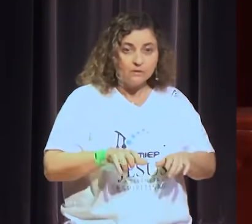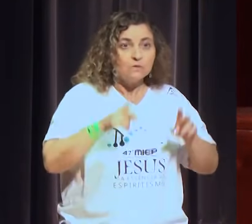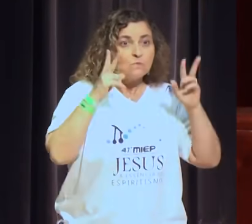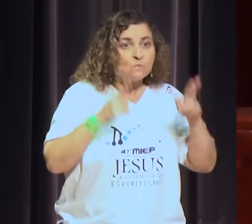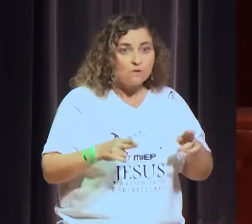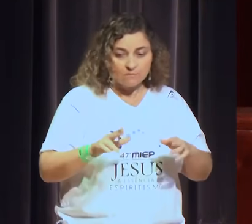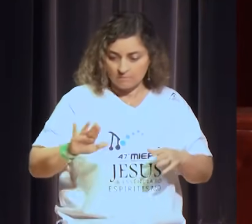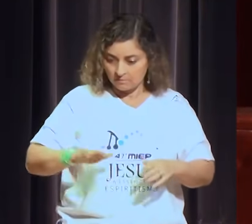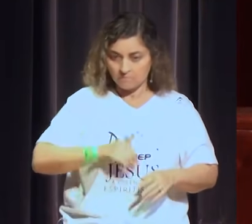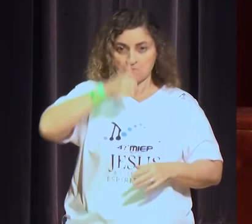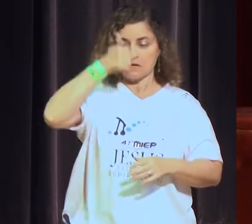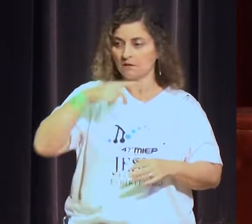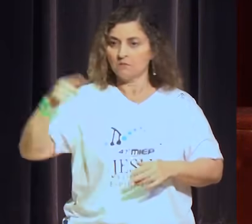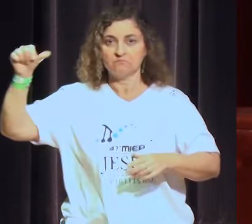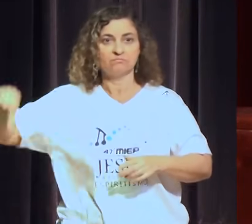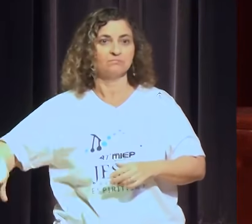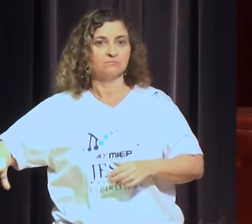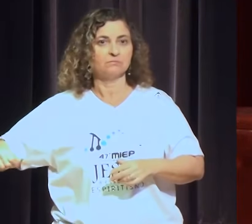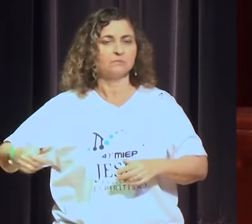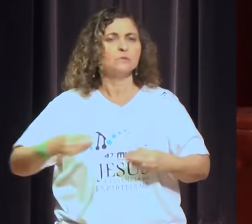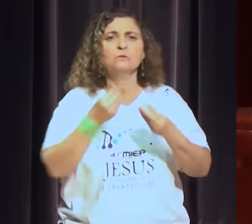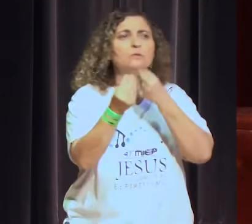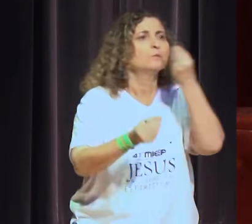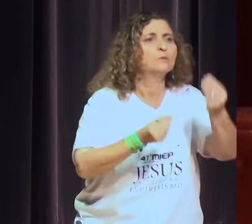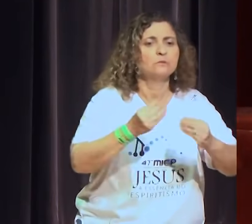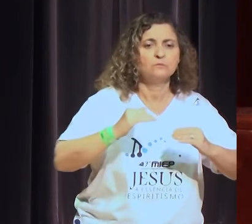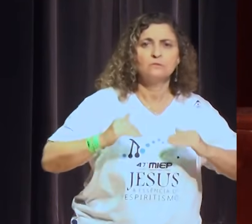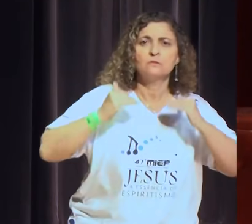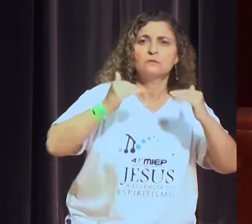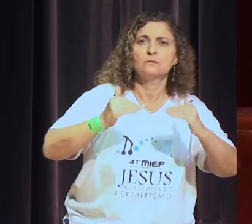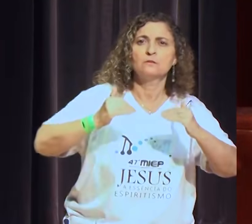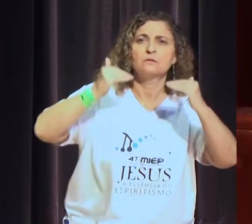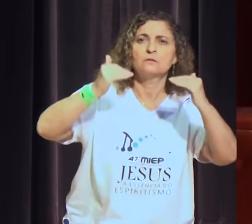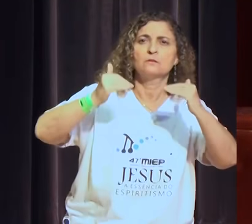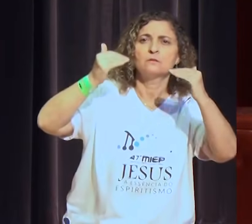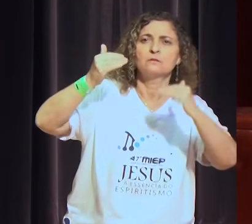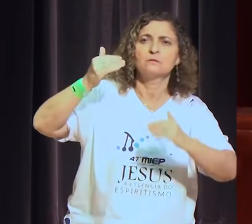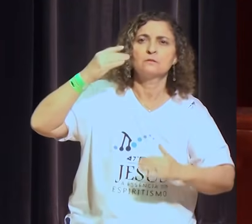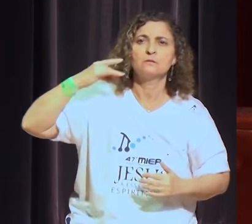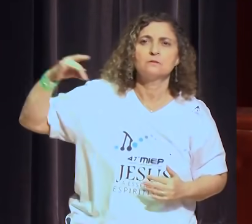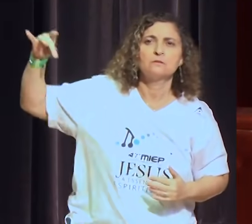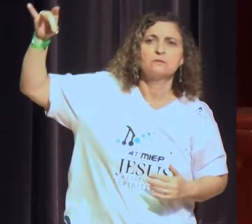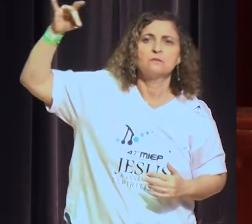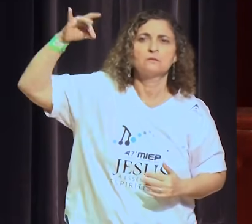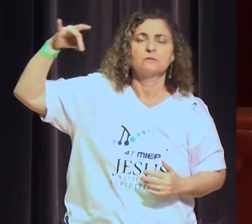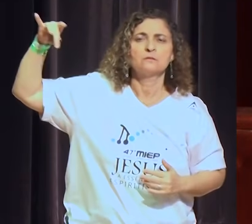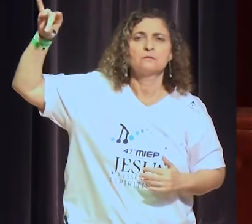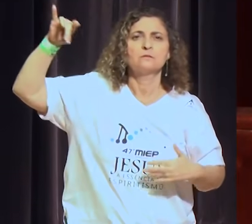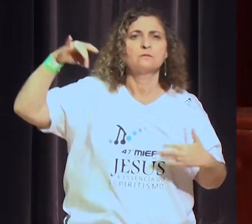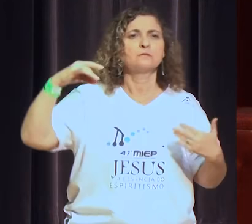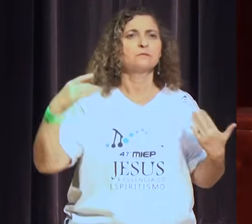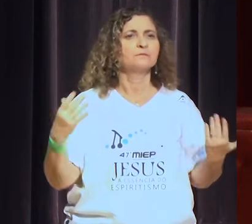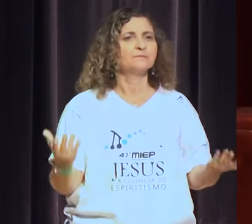se isso funciona para o piano, você acha que isso funciona para a evolução espiritual?